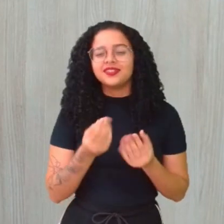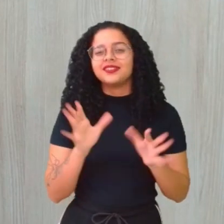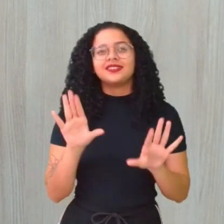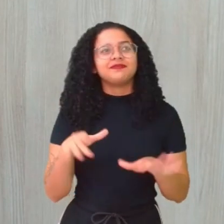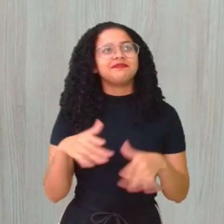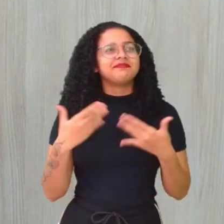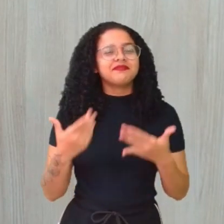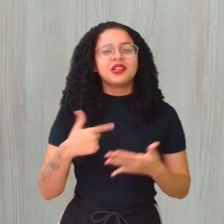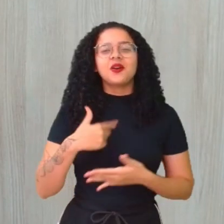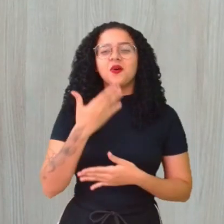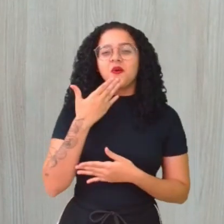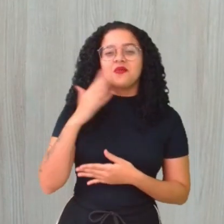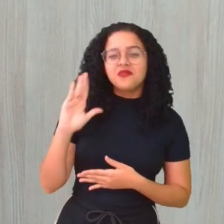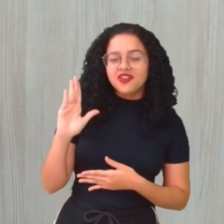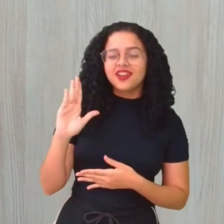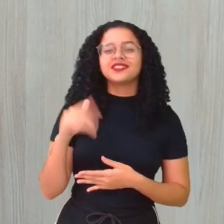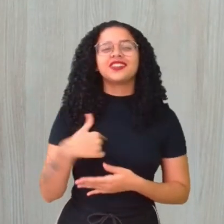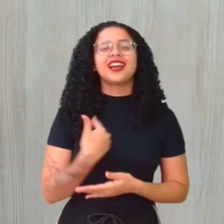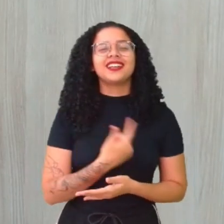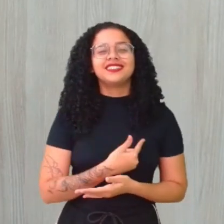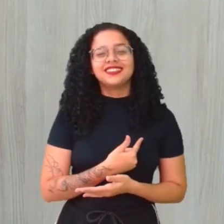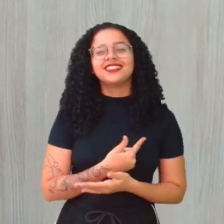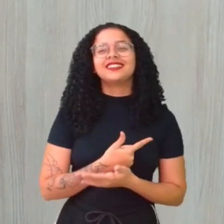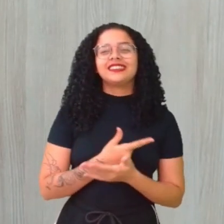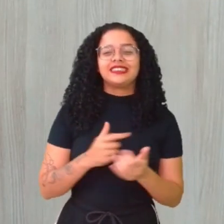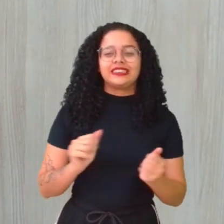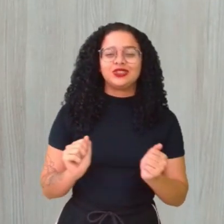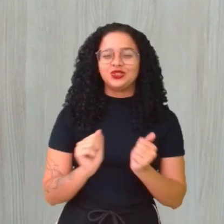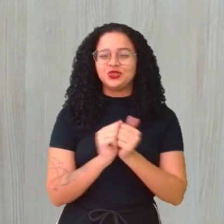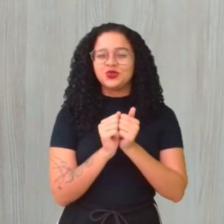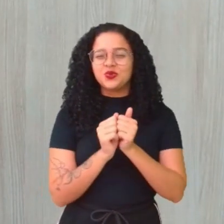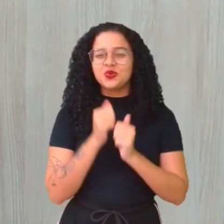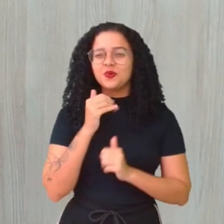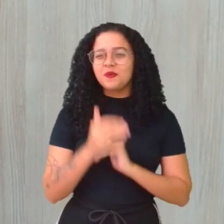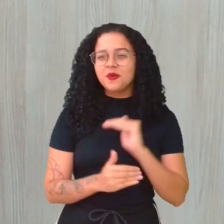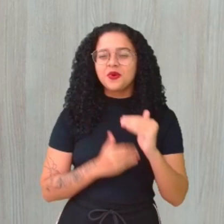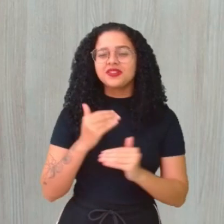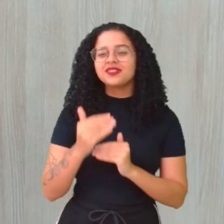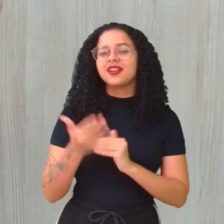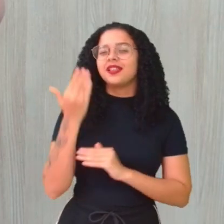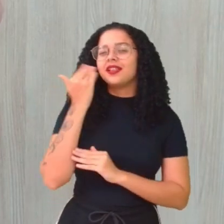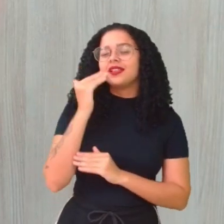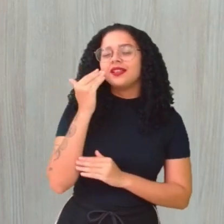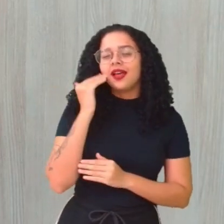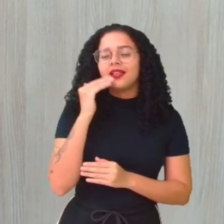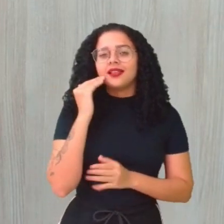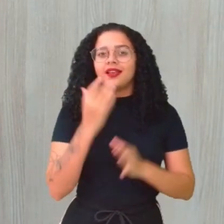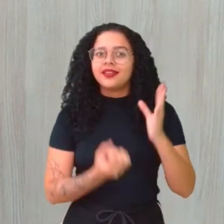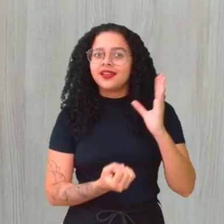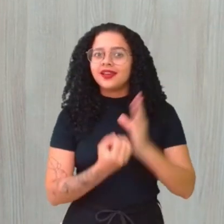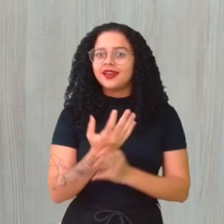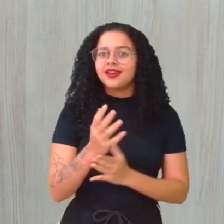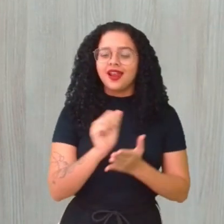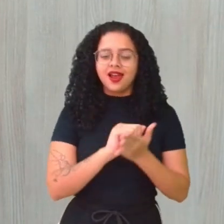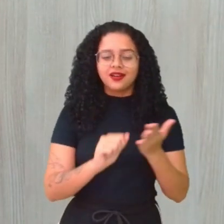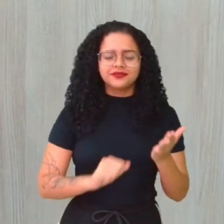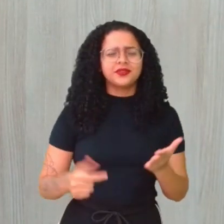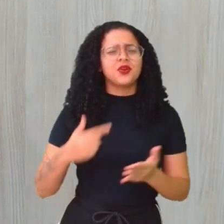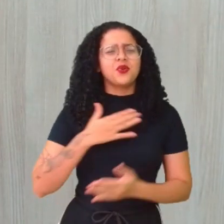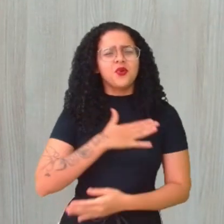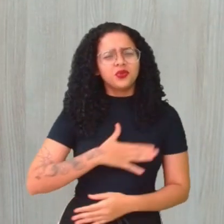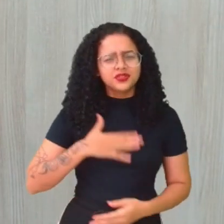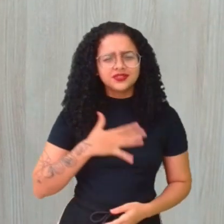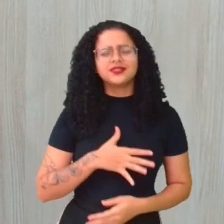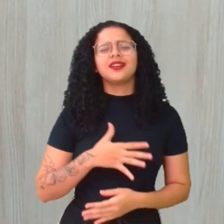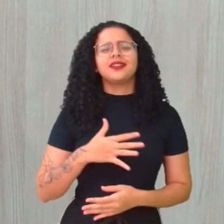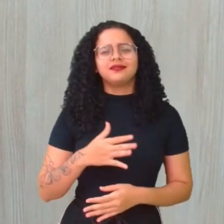gente, confesso que quando a gente estava juntos, naquele processo, né, de construção, eu gostei, curti, conhecer mais